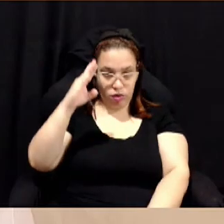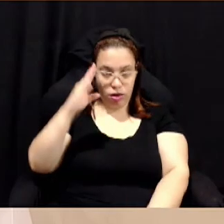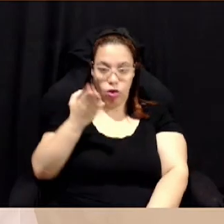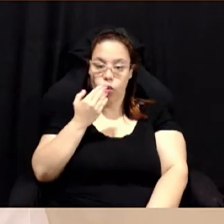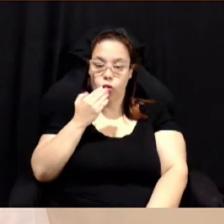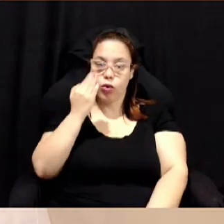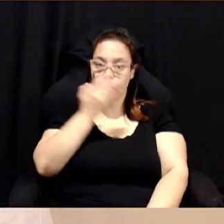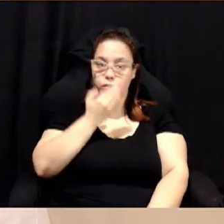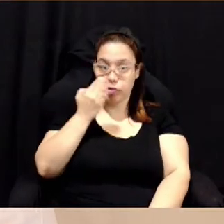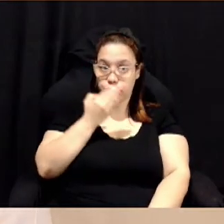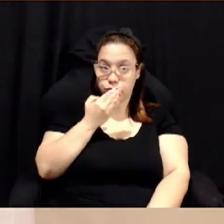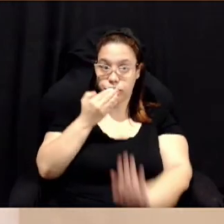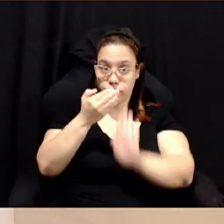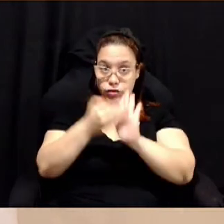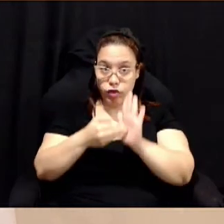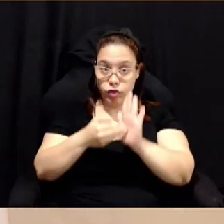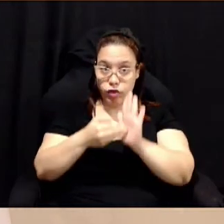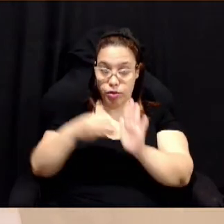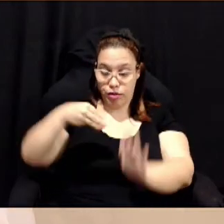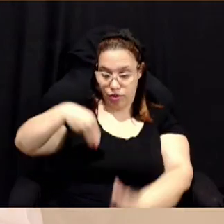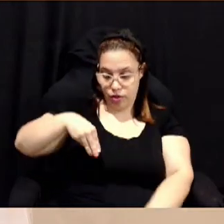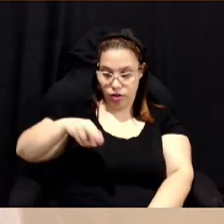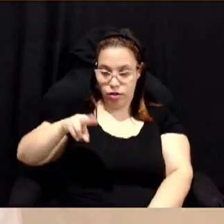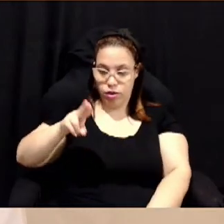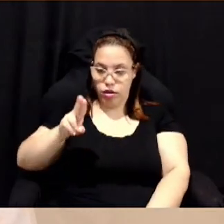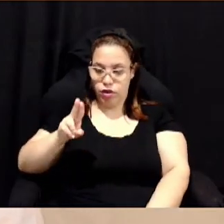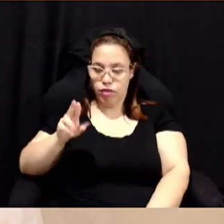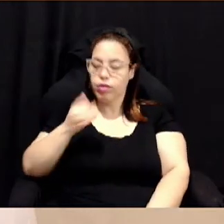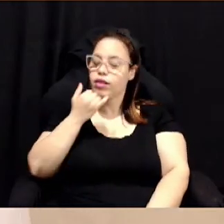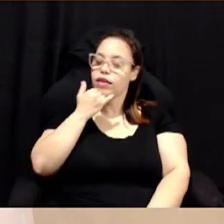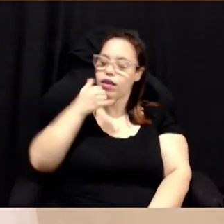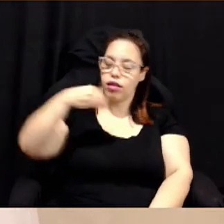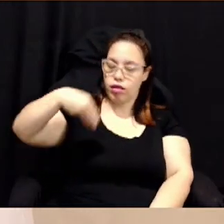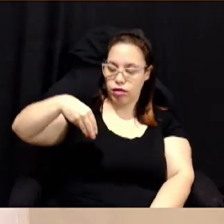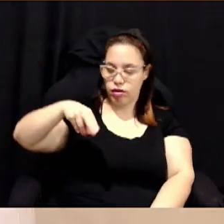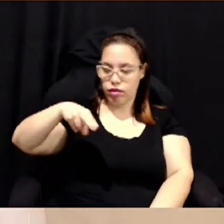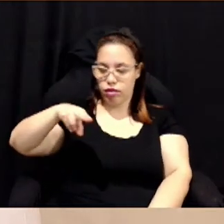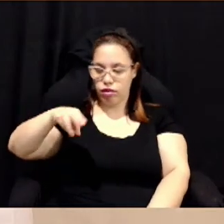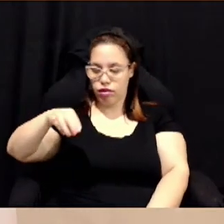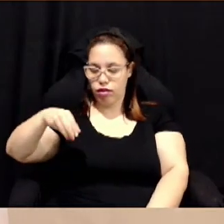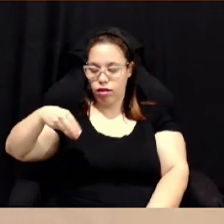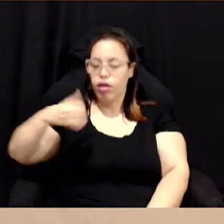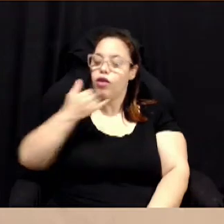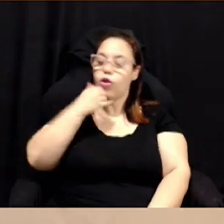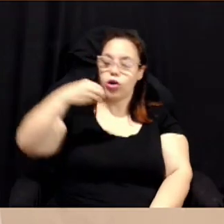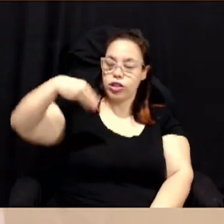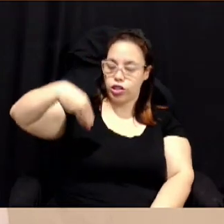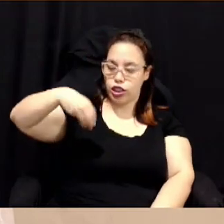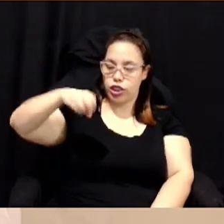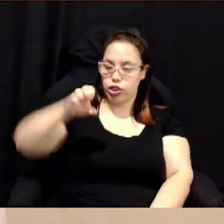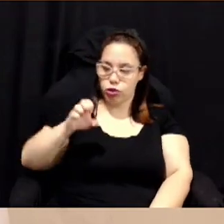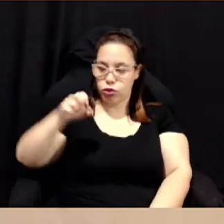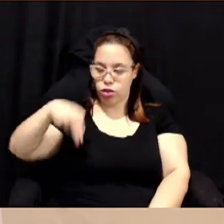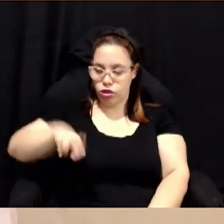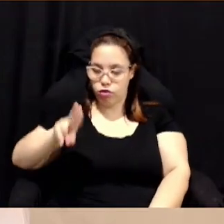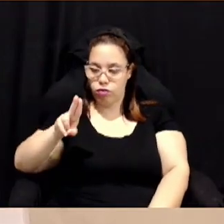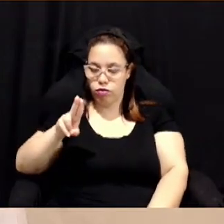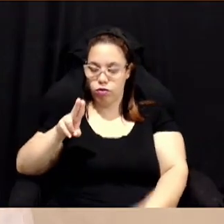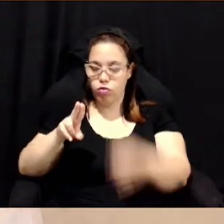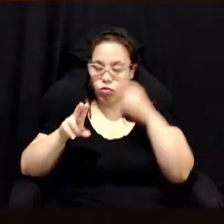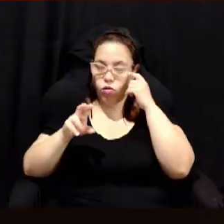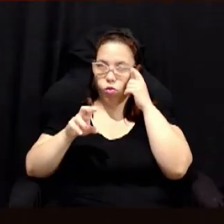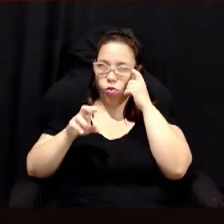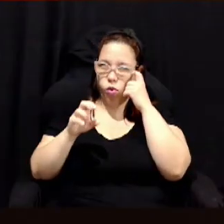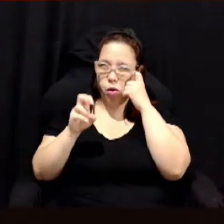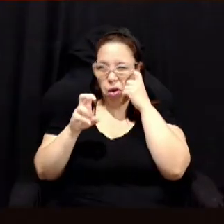menu diferenciado entre almoço e janta, num valor que varia entre 50 a 70 reais para a gente,